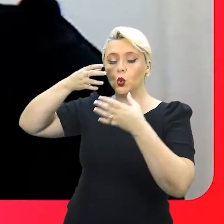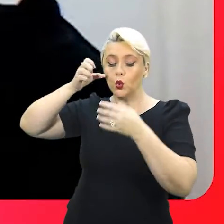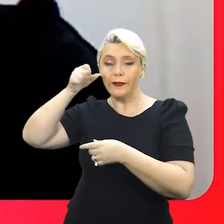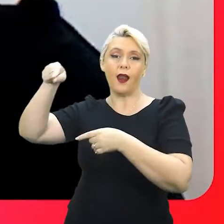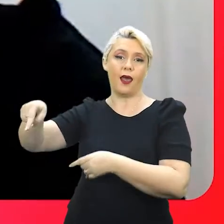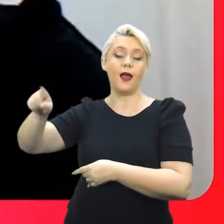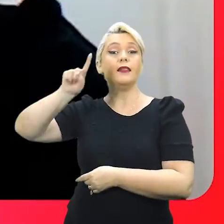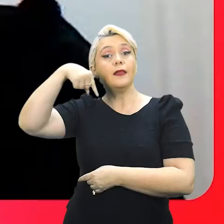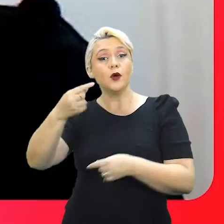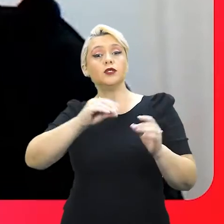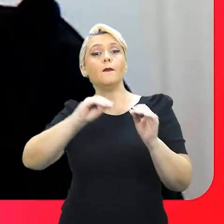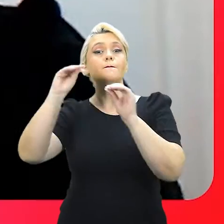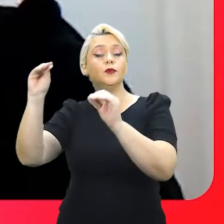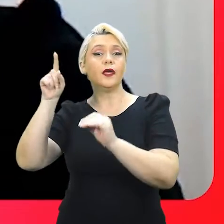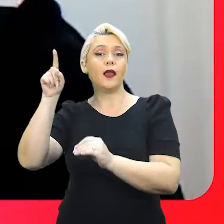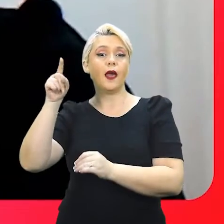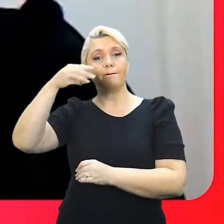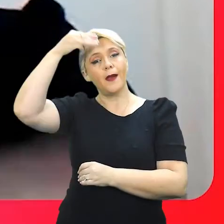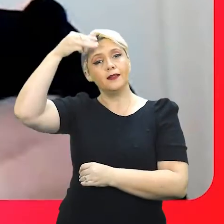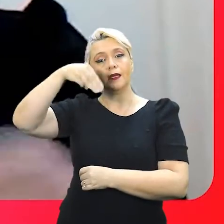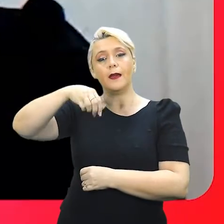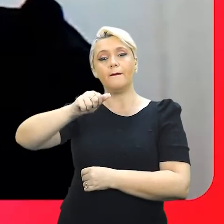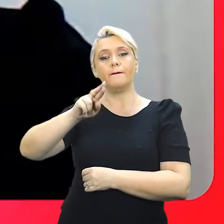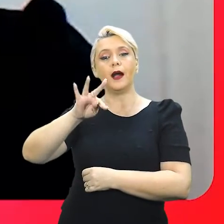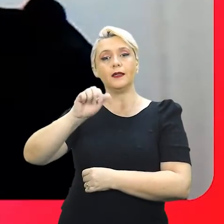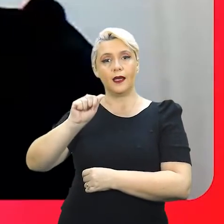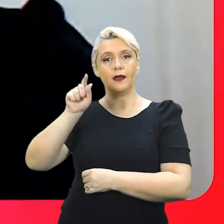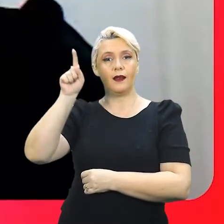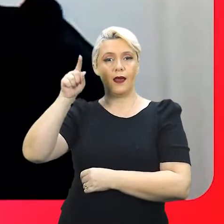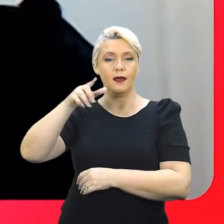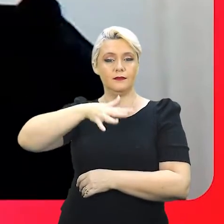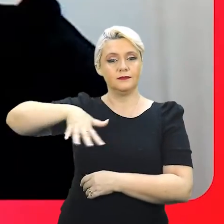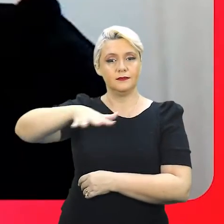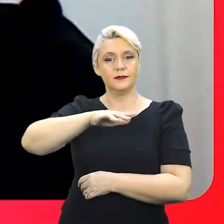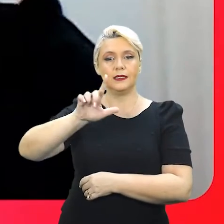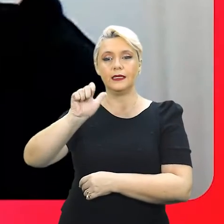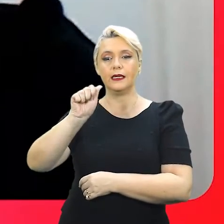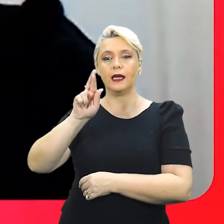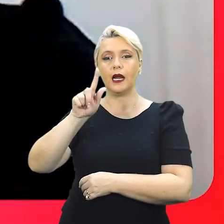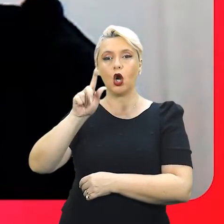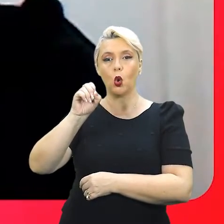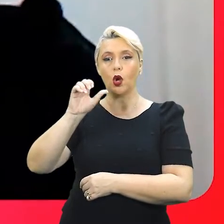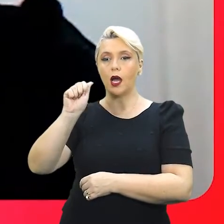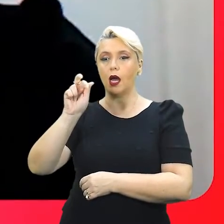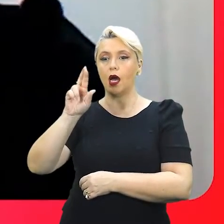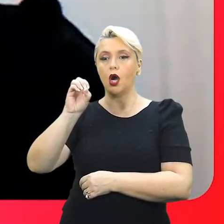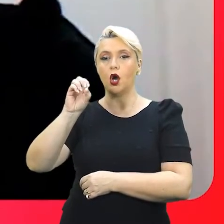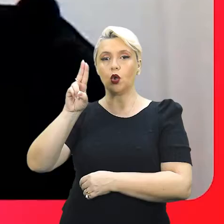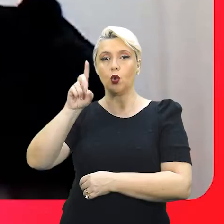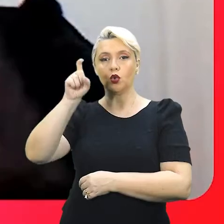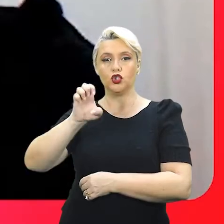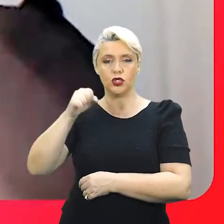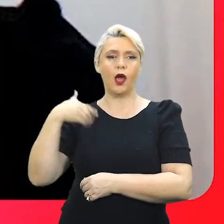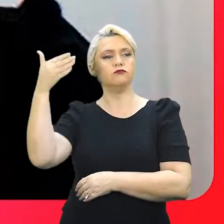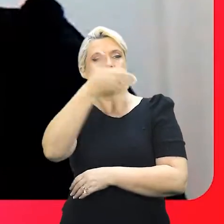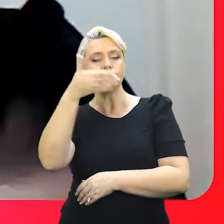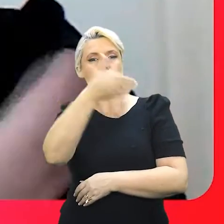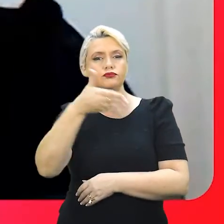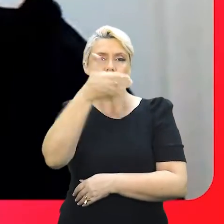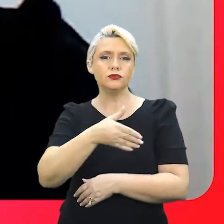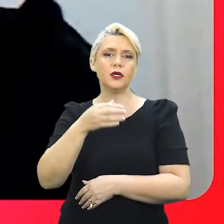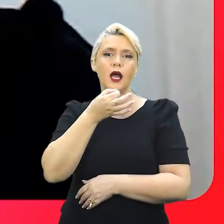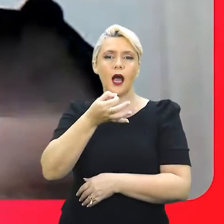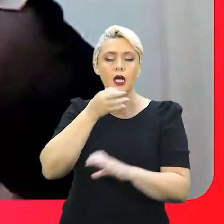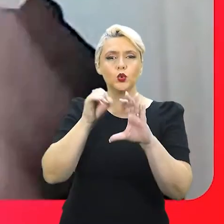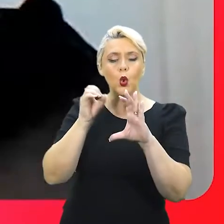madrinha Marta, no Largo do Arouche. Eu ia a pé sempre do trabalho para a rádio com o maior prazer. E aí foi Rádio